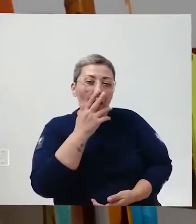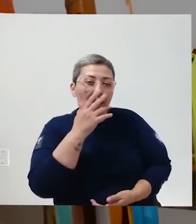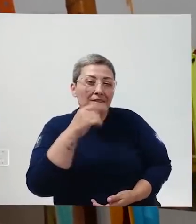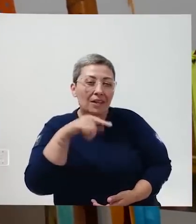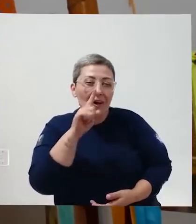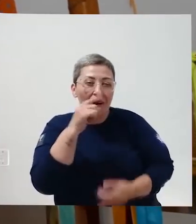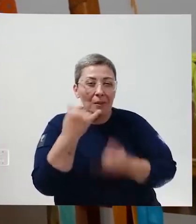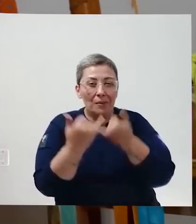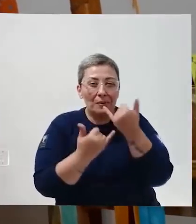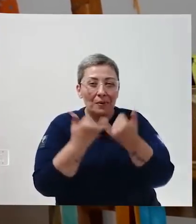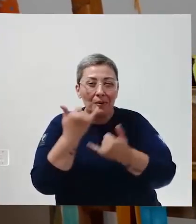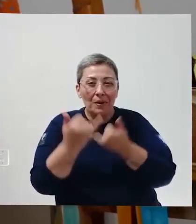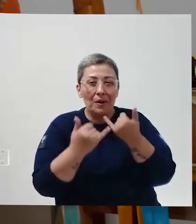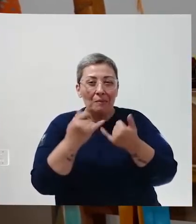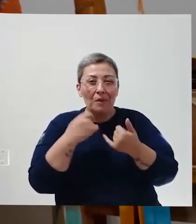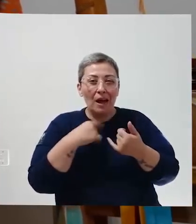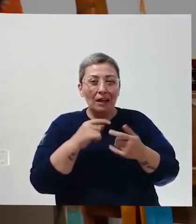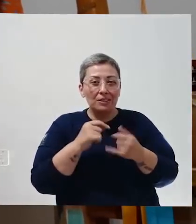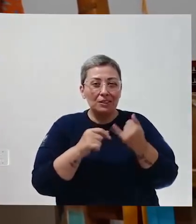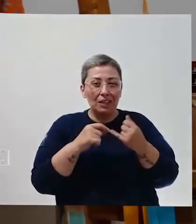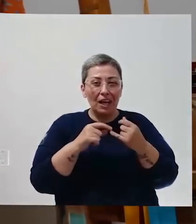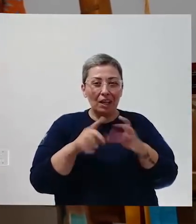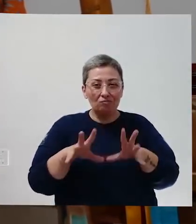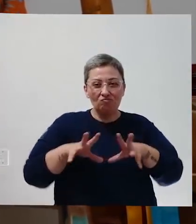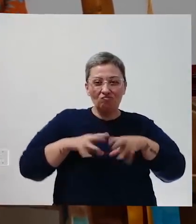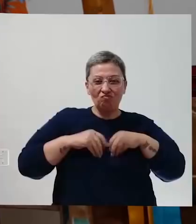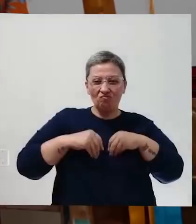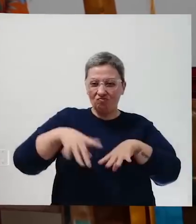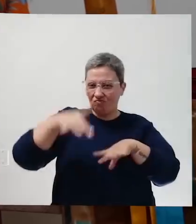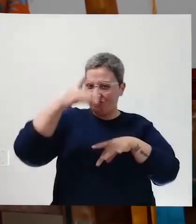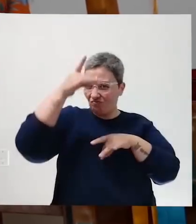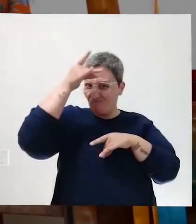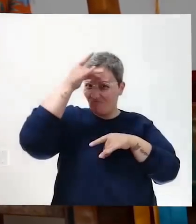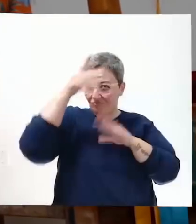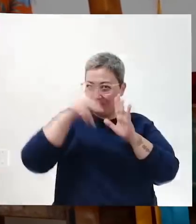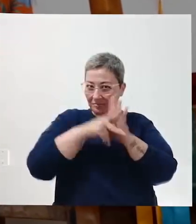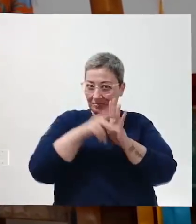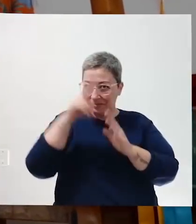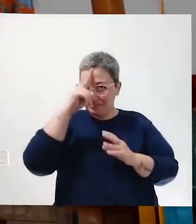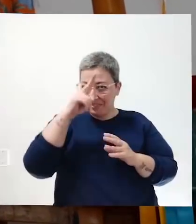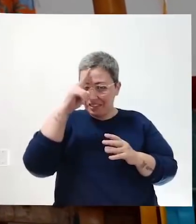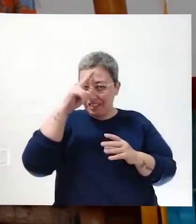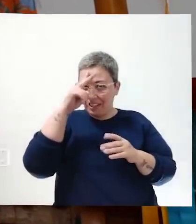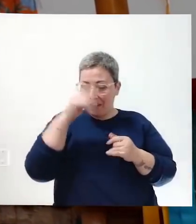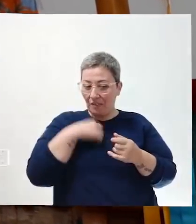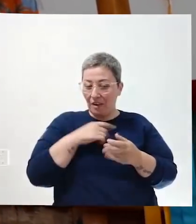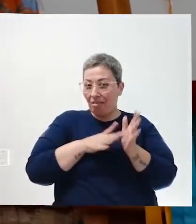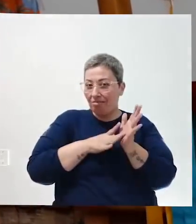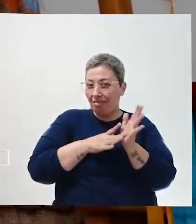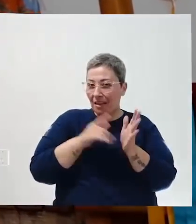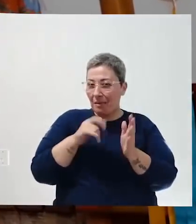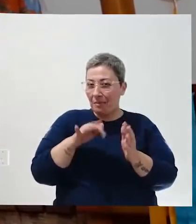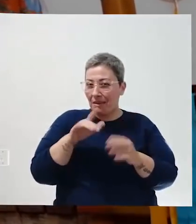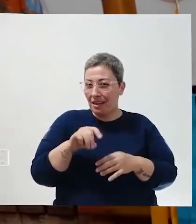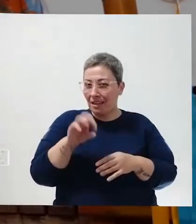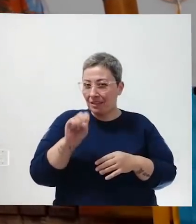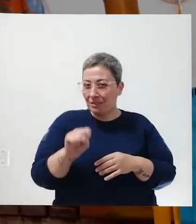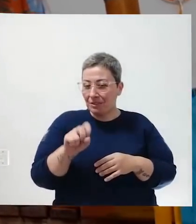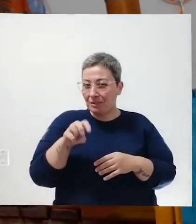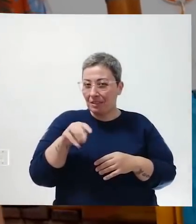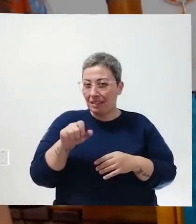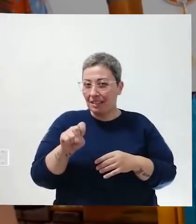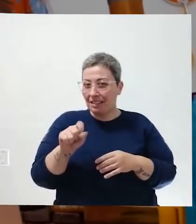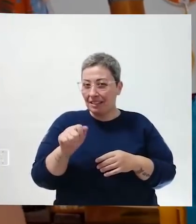Que tal agora a gente brincar de ser o personagem da nossa história? Brincar de ser Pedro Malas